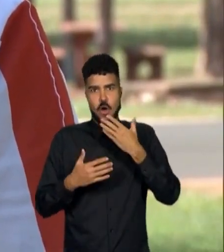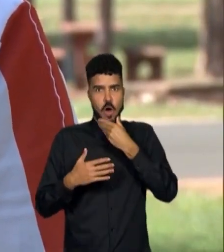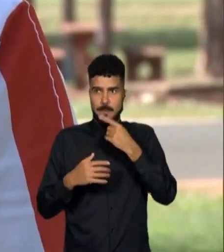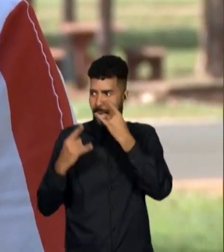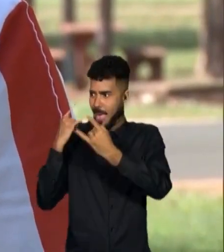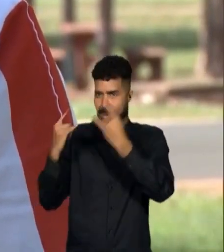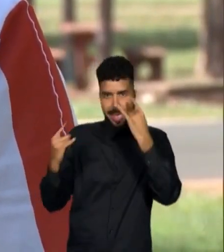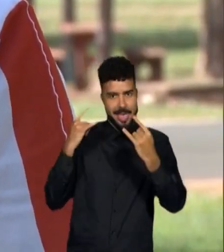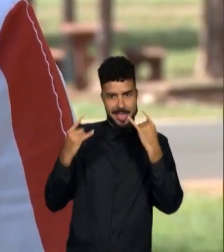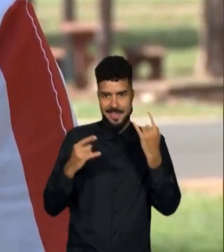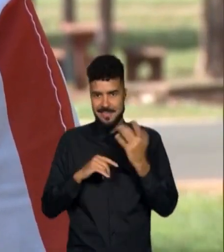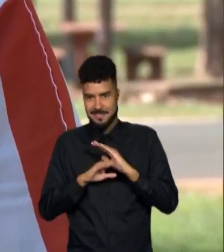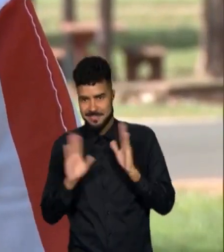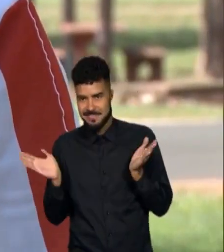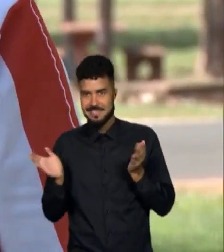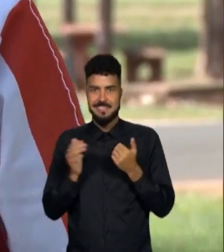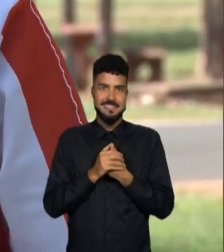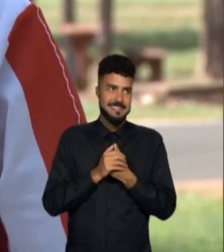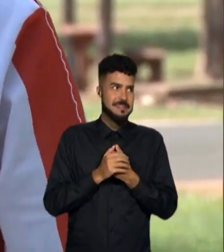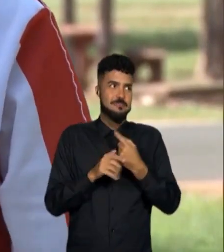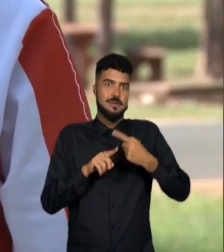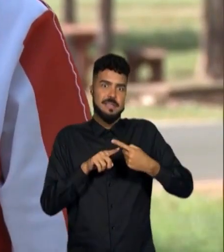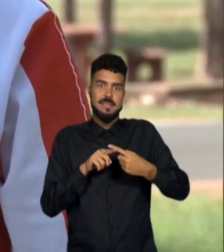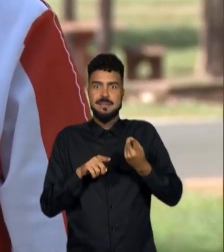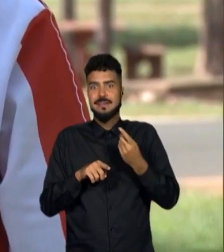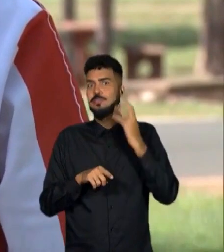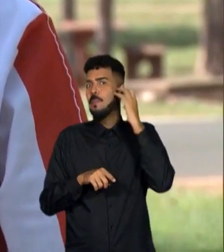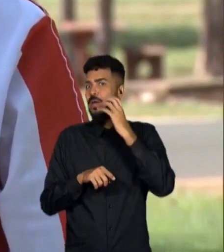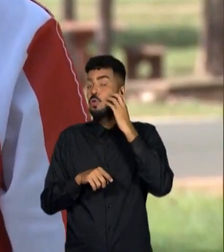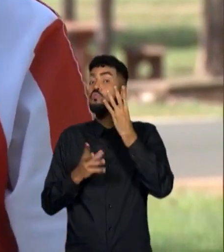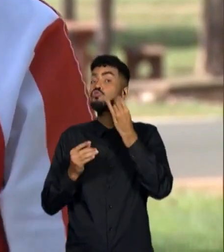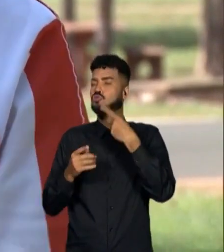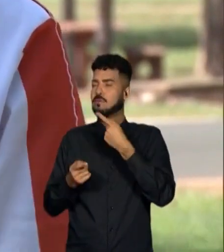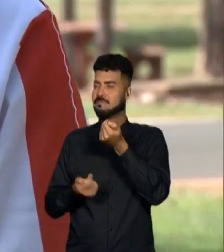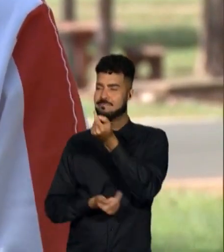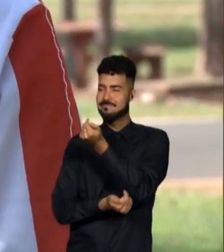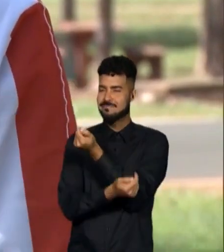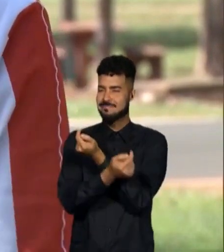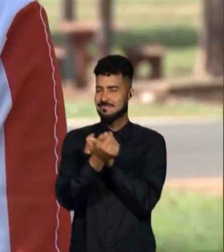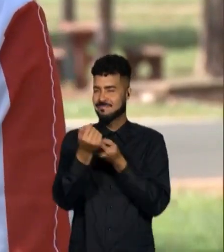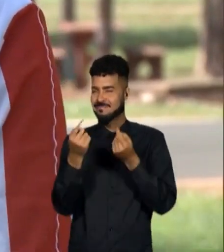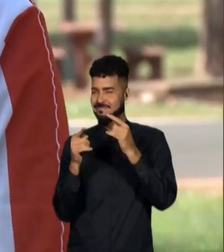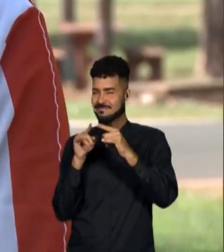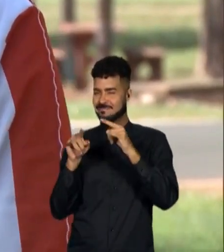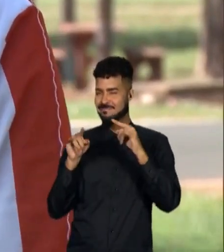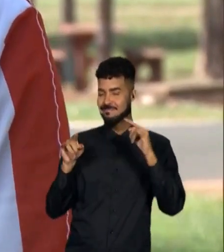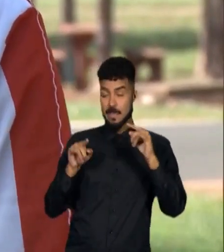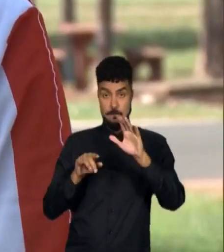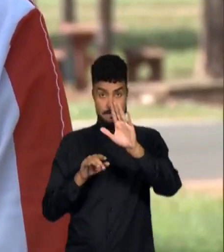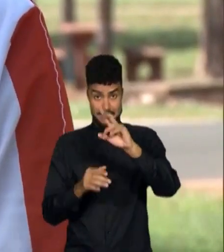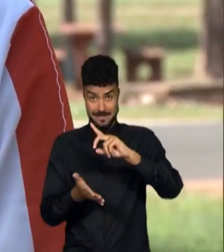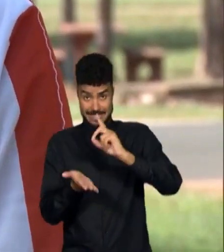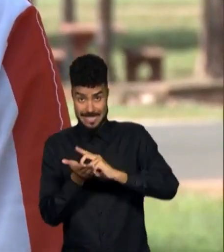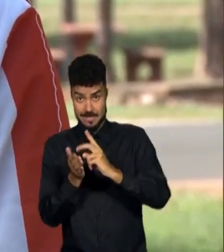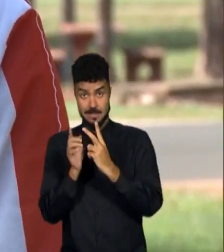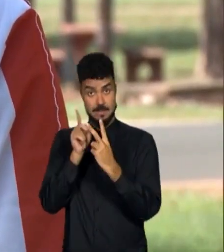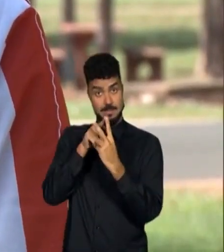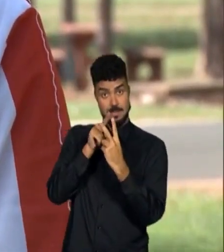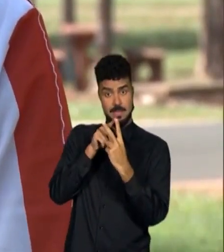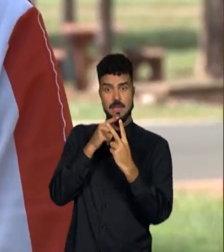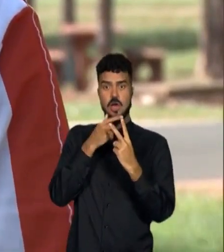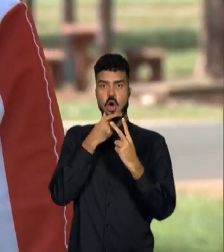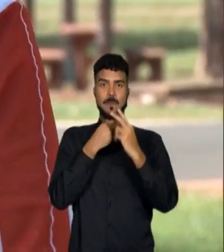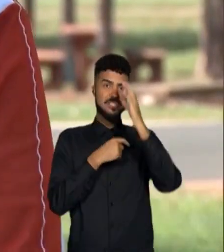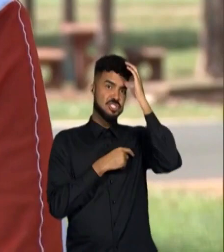ali. Eu que não fosse. É, mas ele era galanteador, né? Mas a versão que um tio